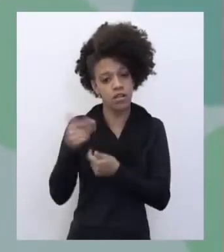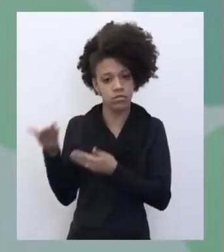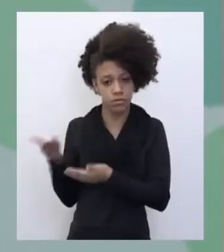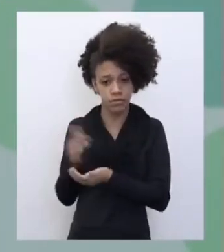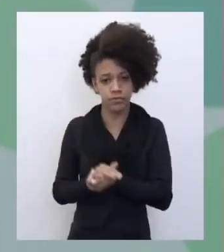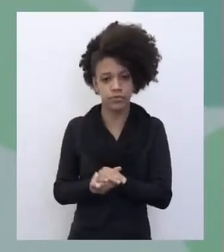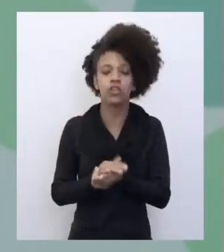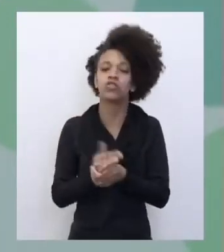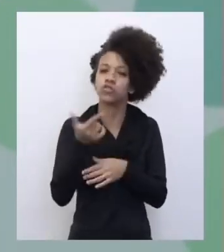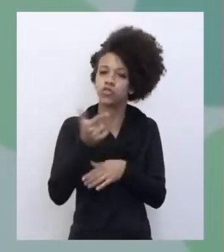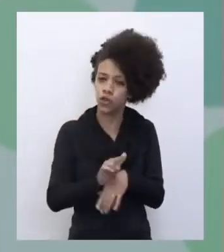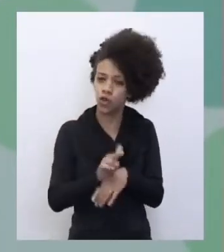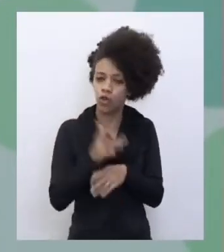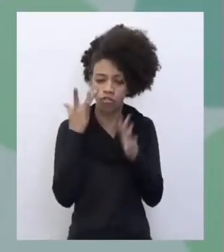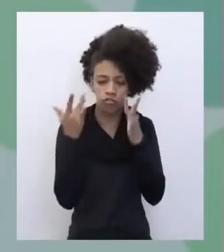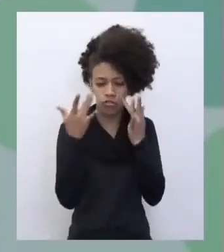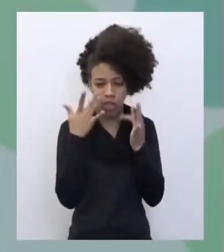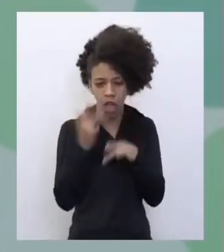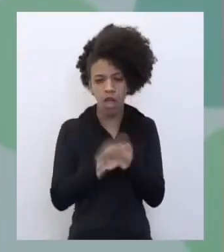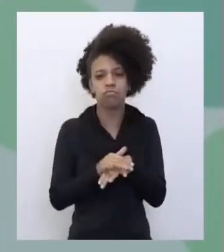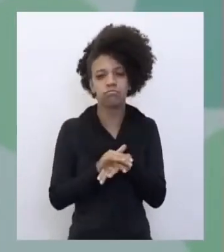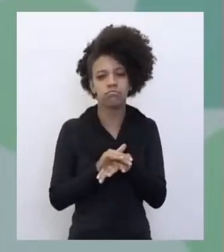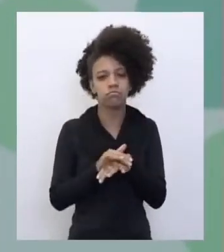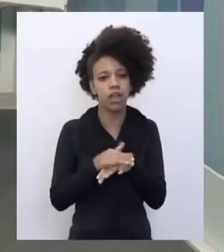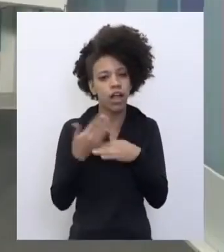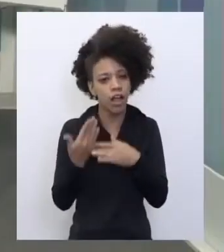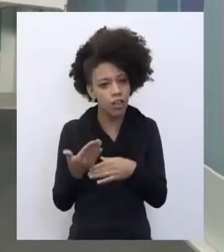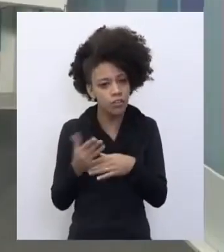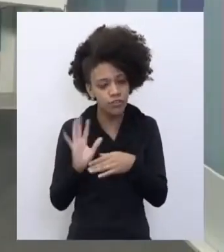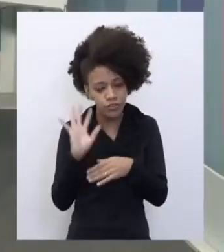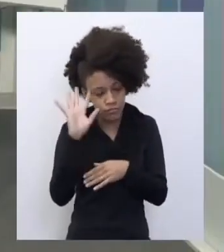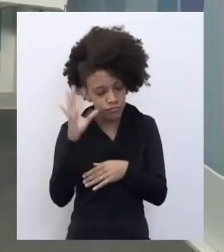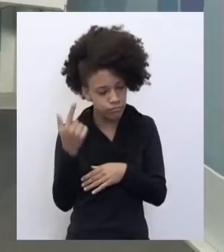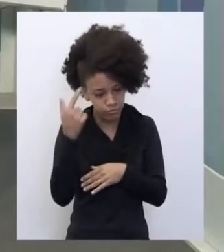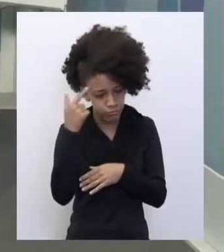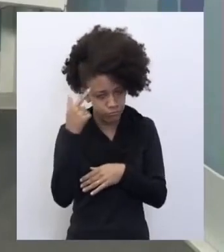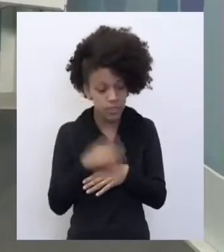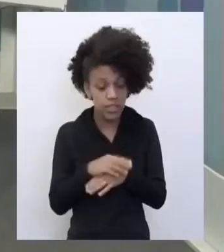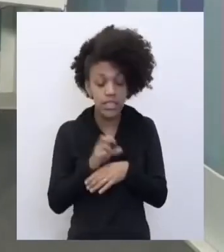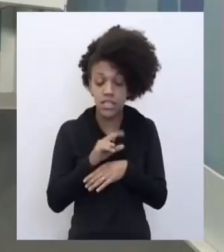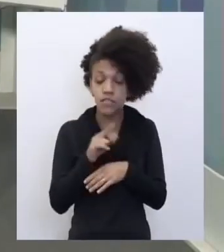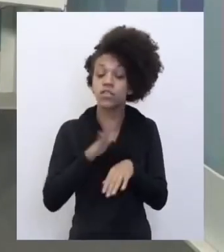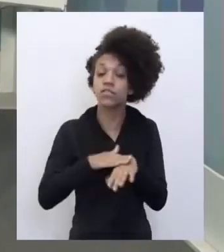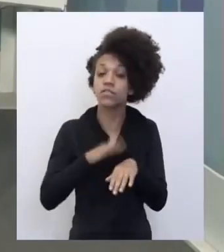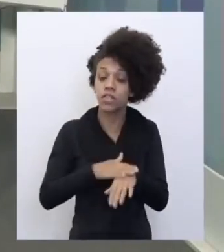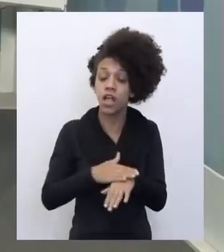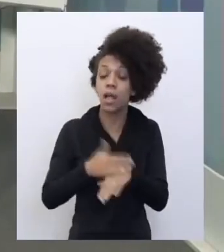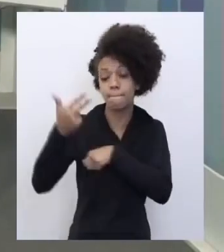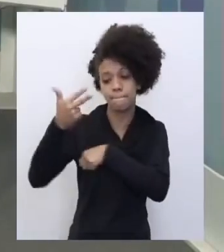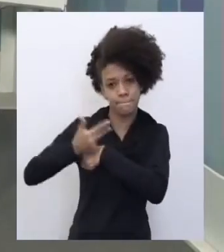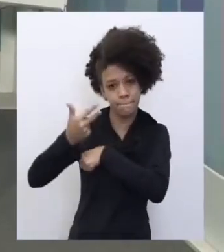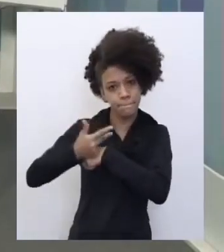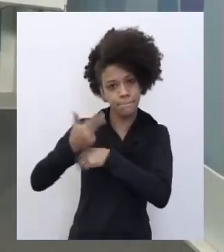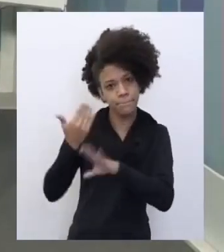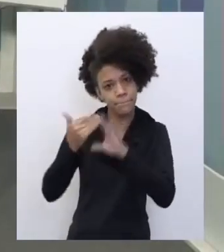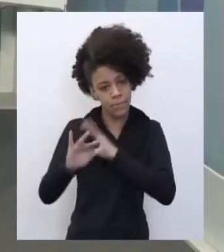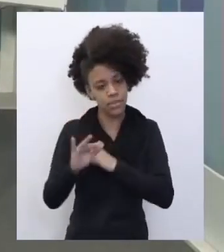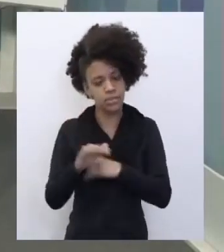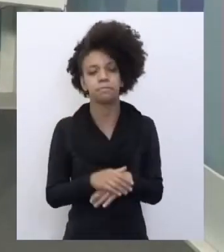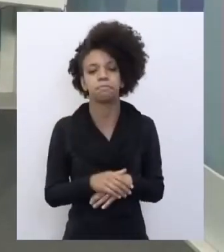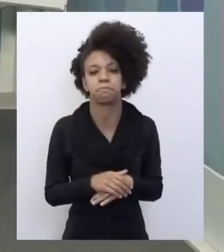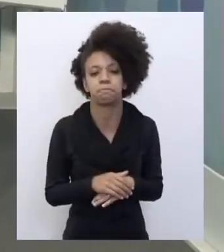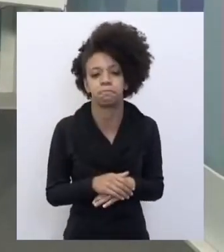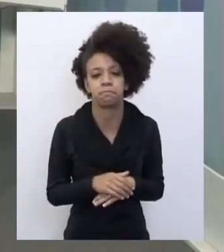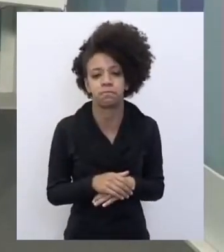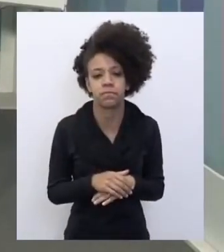mini pecinha de teatro de improviso de novo. Eu e a professora Márcia. Se você fizer, manda aqui pra mim. Vamos lá.